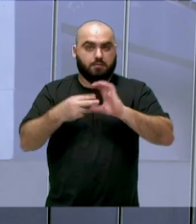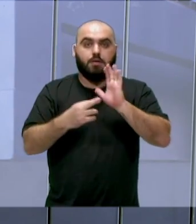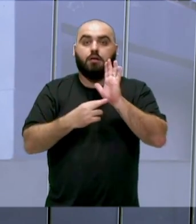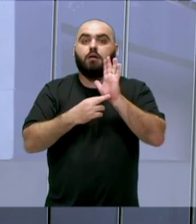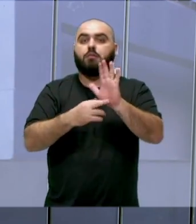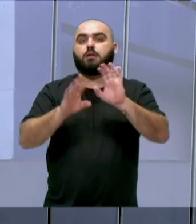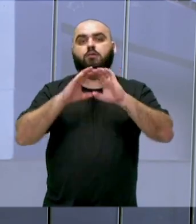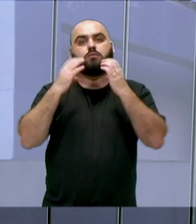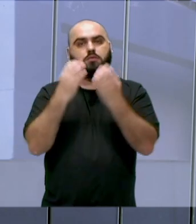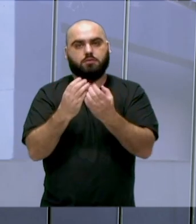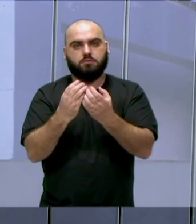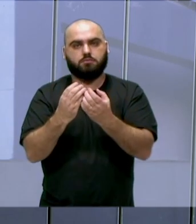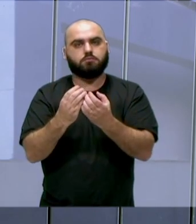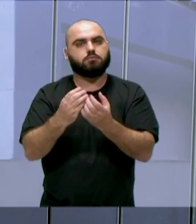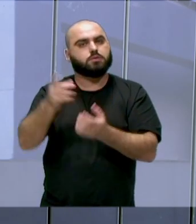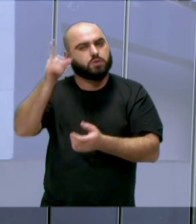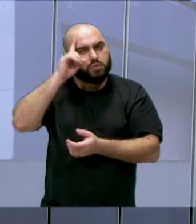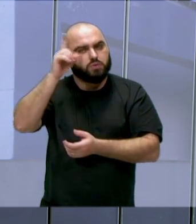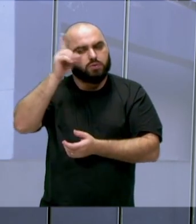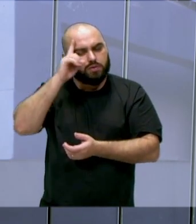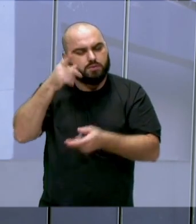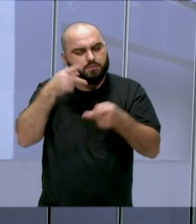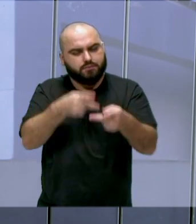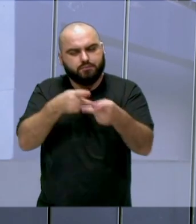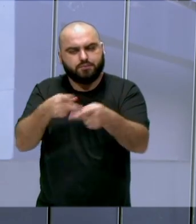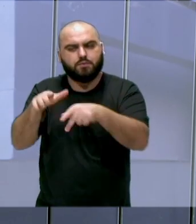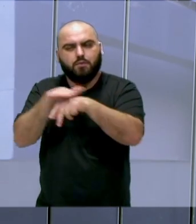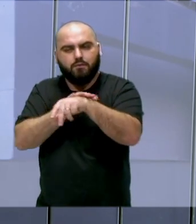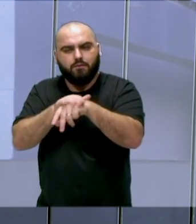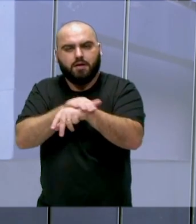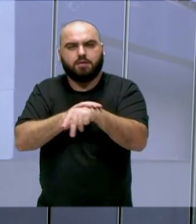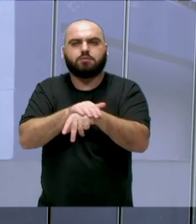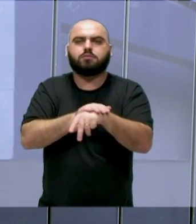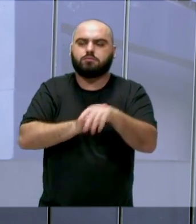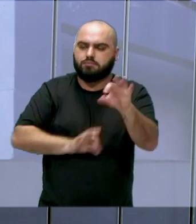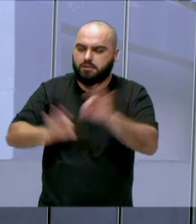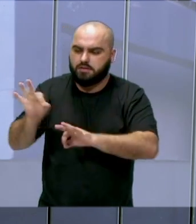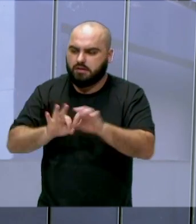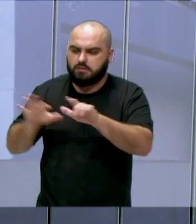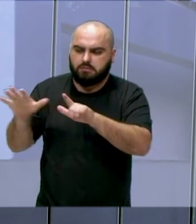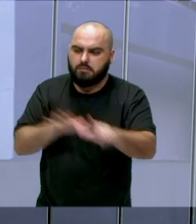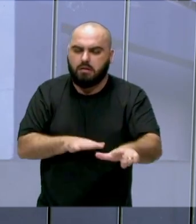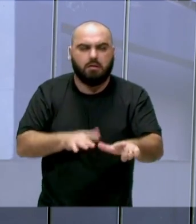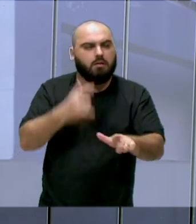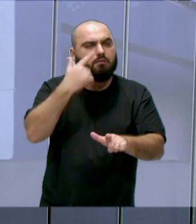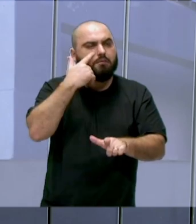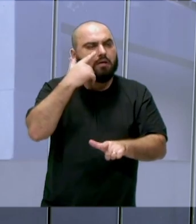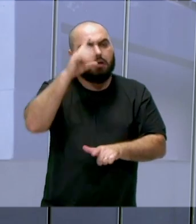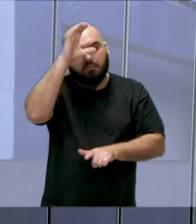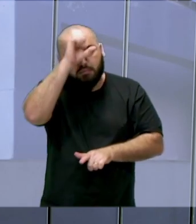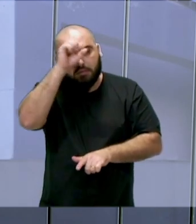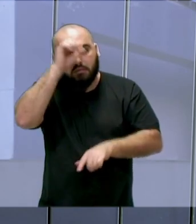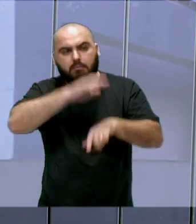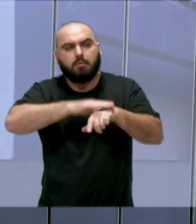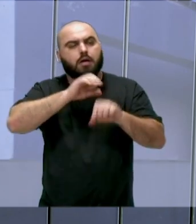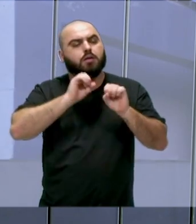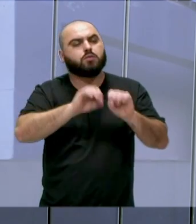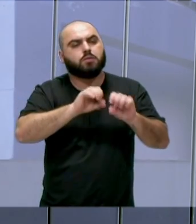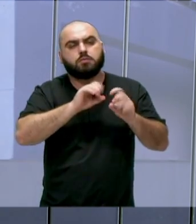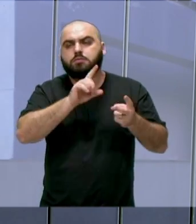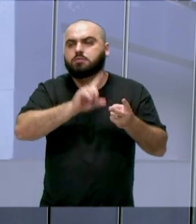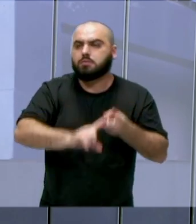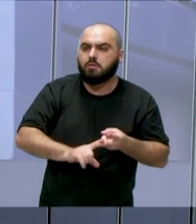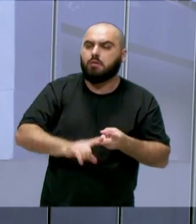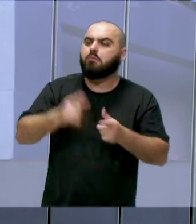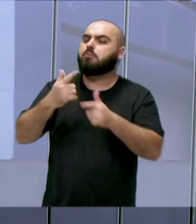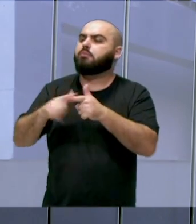Eu procuro estar dia a dia na comunidade, procuro planejar a semana, vamos buscar saber um pouco mais de educação, tentar resolver um problema